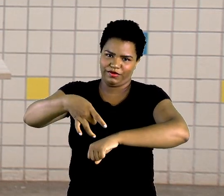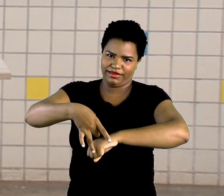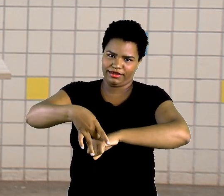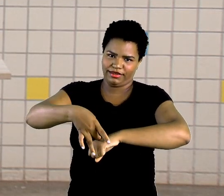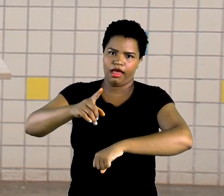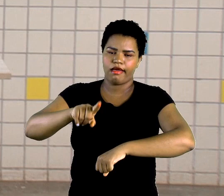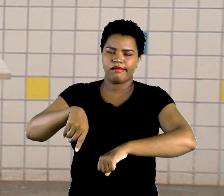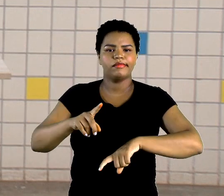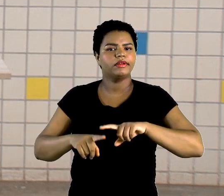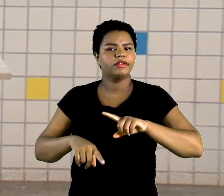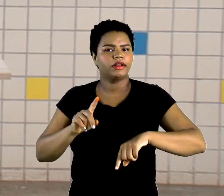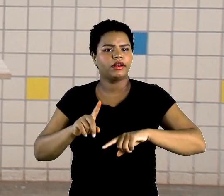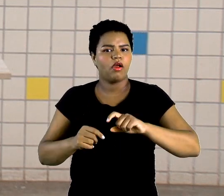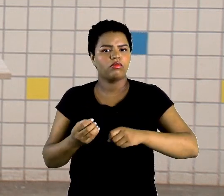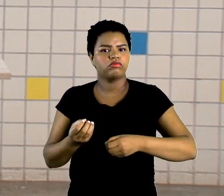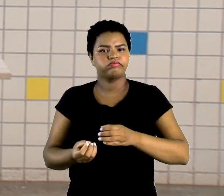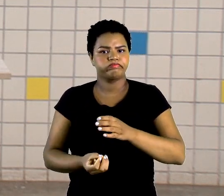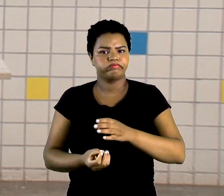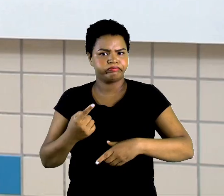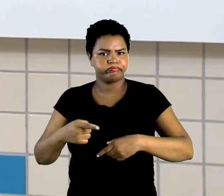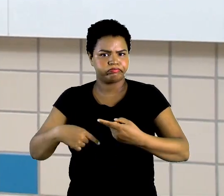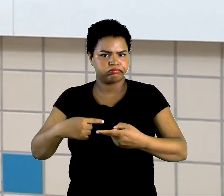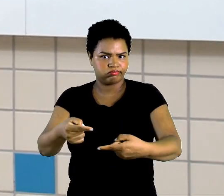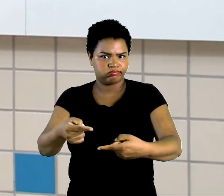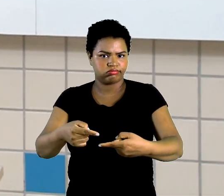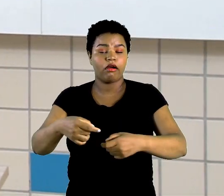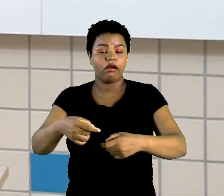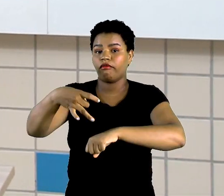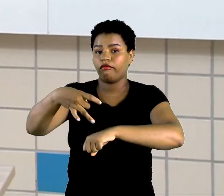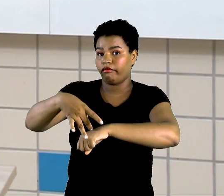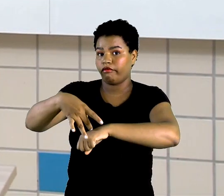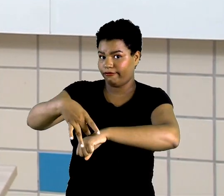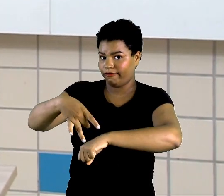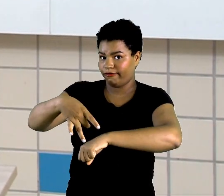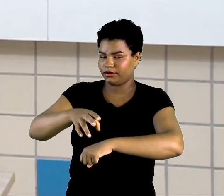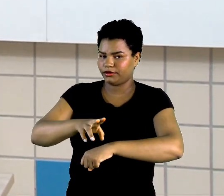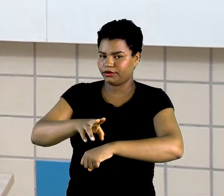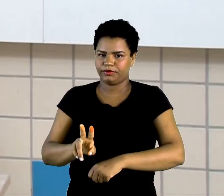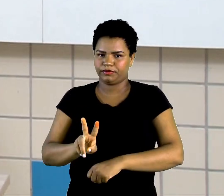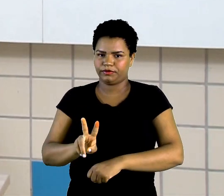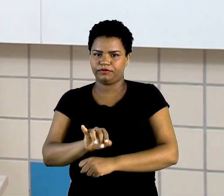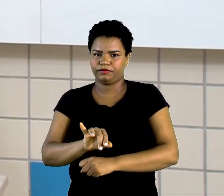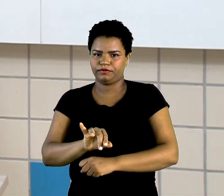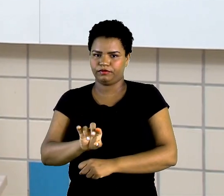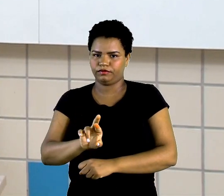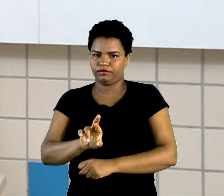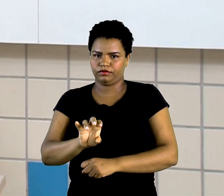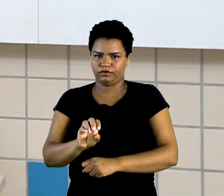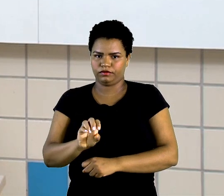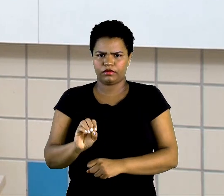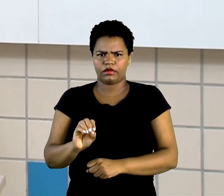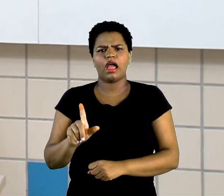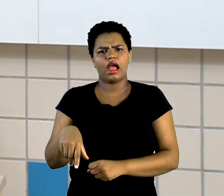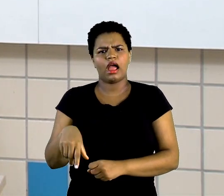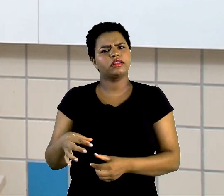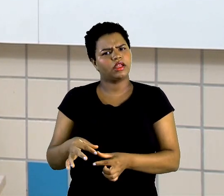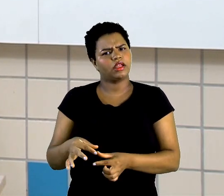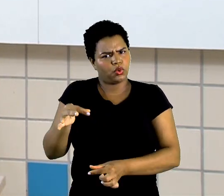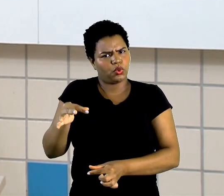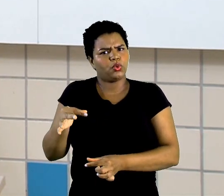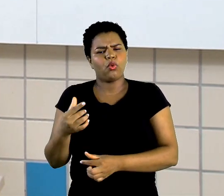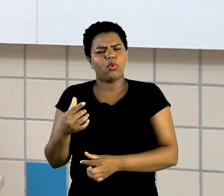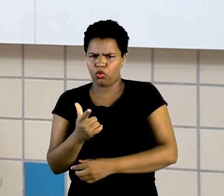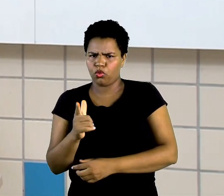material que foi produzido, né, chamado vidro. A outra taça, professora, sim, uma outra